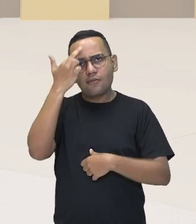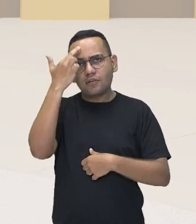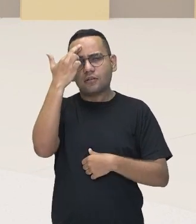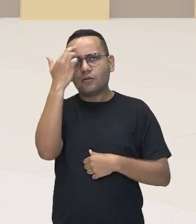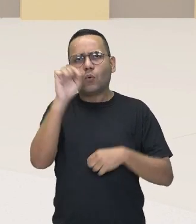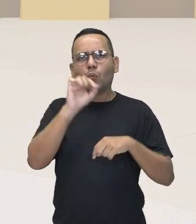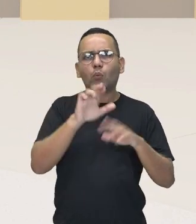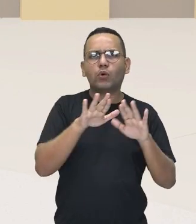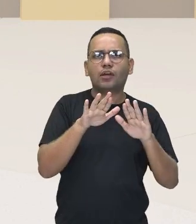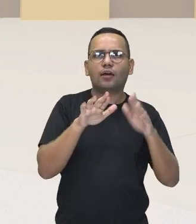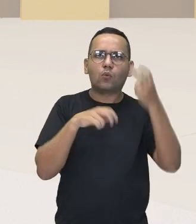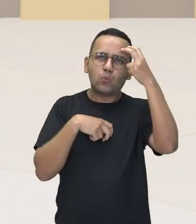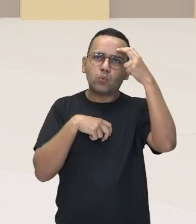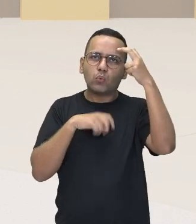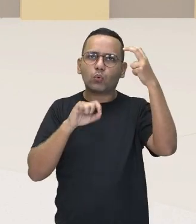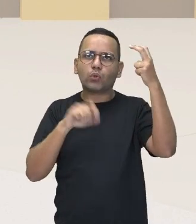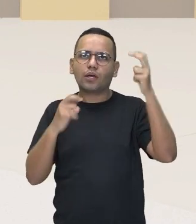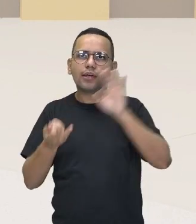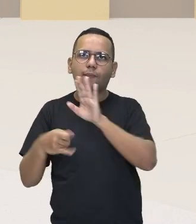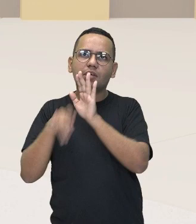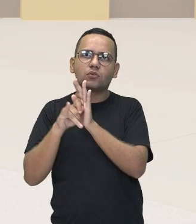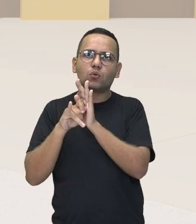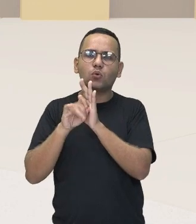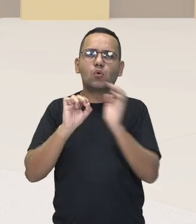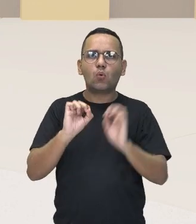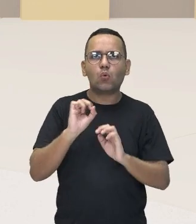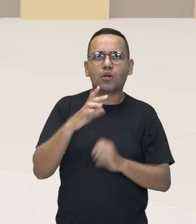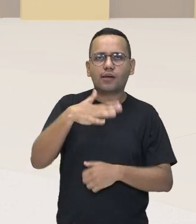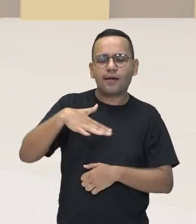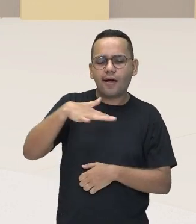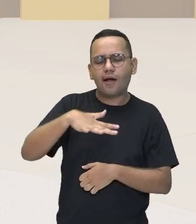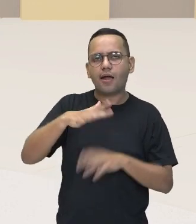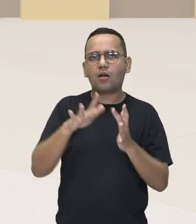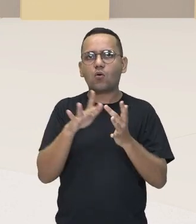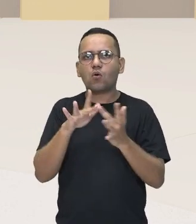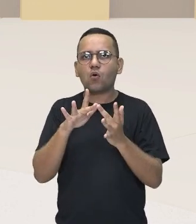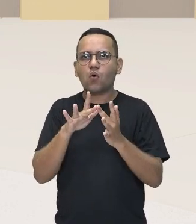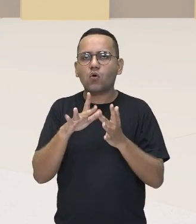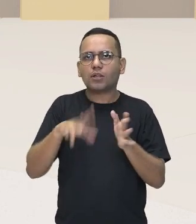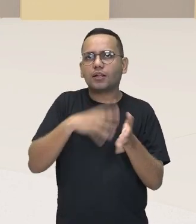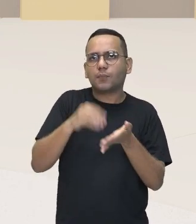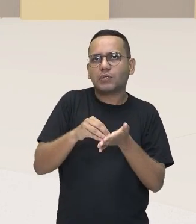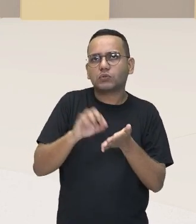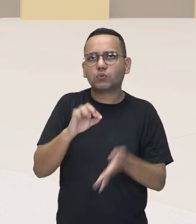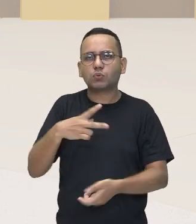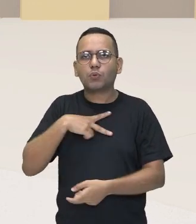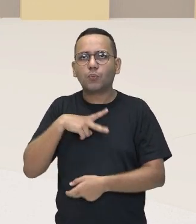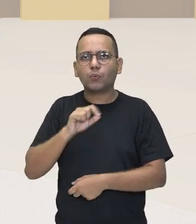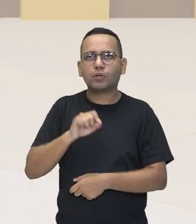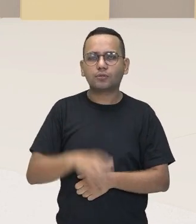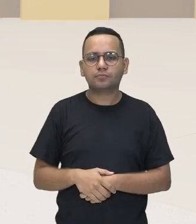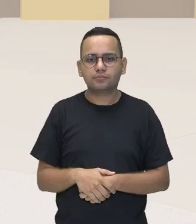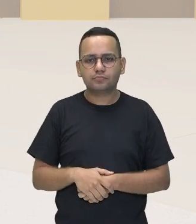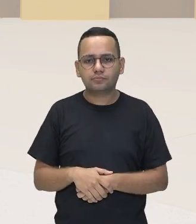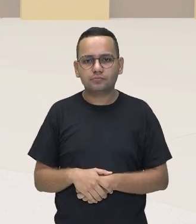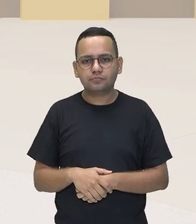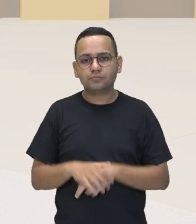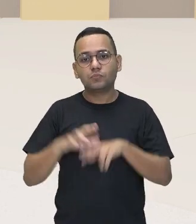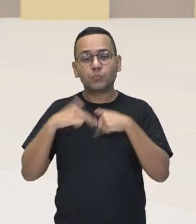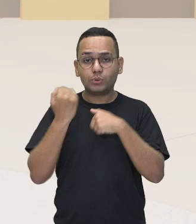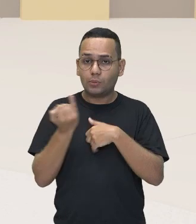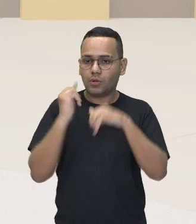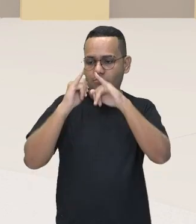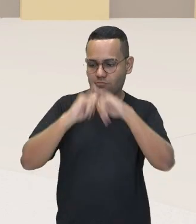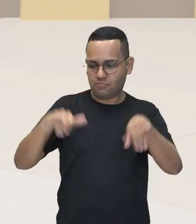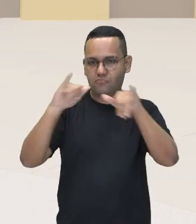que é, então, a nossa identidade cultural. E, claro, isso pode também o quê? Né? Fazer, então, essa divulgação